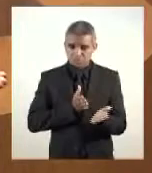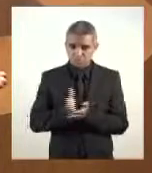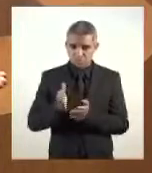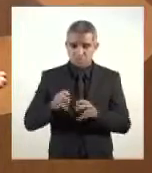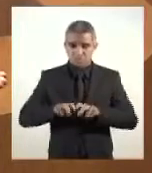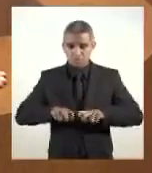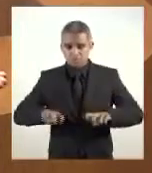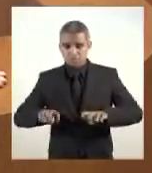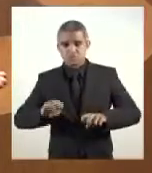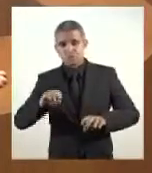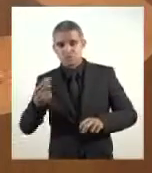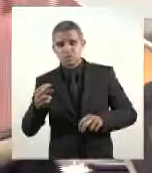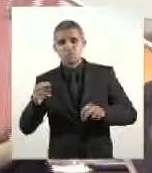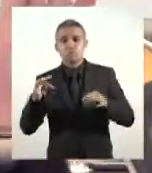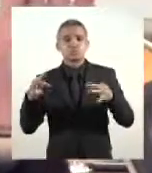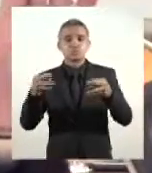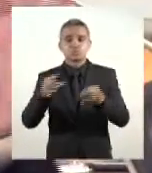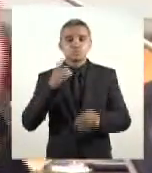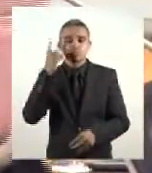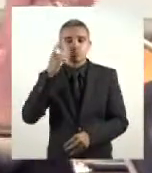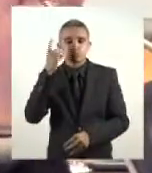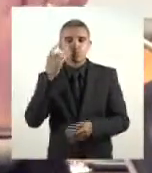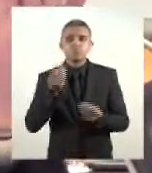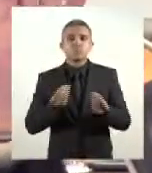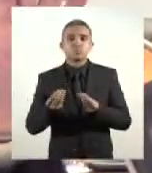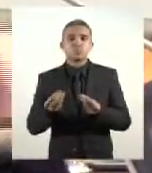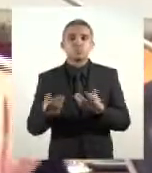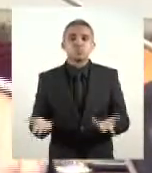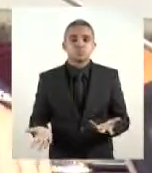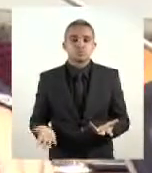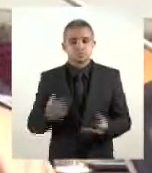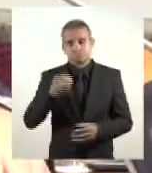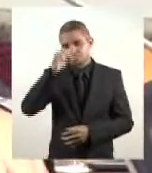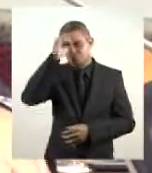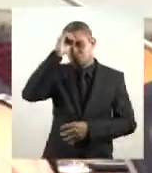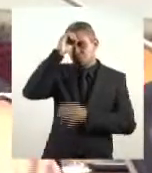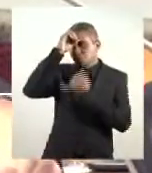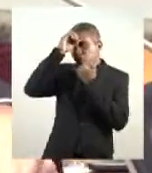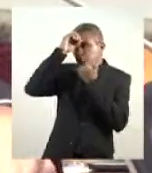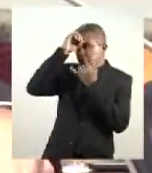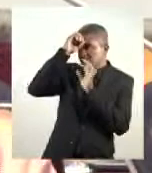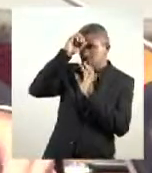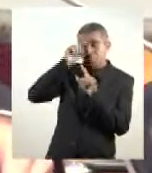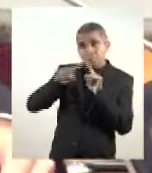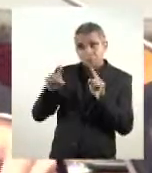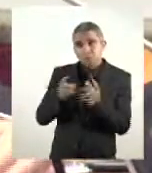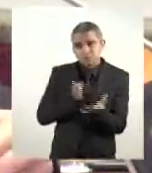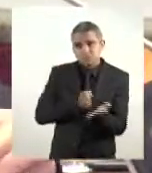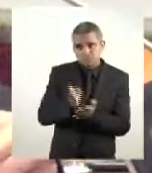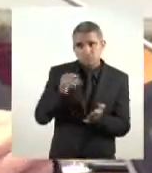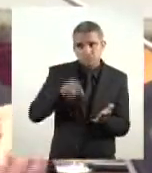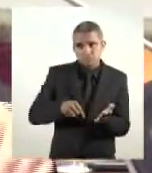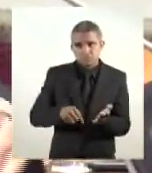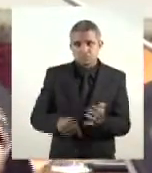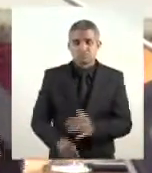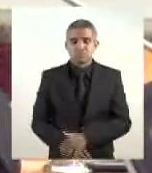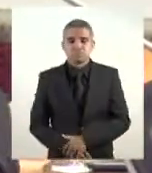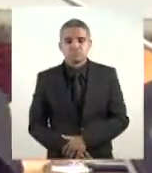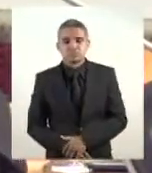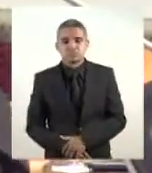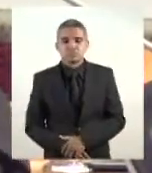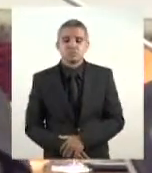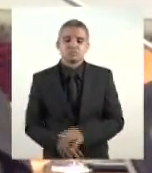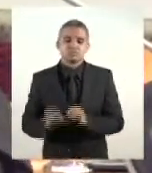Não sei se foi aprovado pela mesa ou pelo plenário, mas foi aprovado nesta casa. Muito bem. O que eu quero dizer